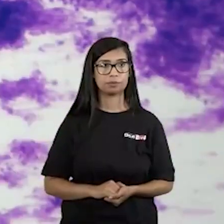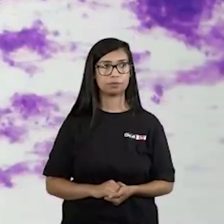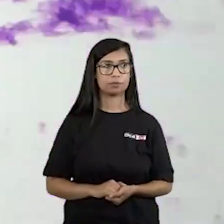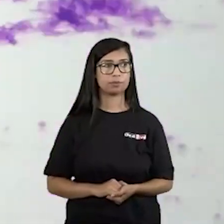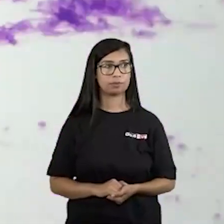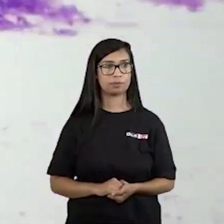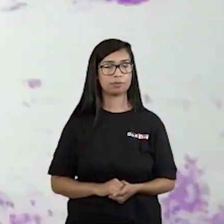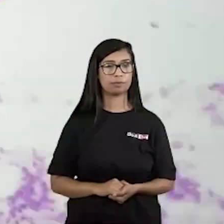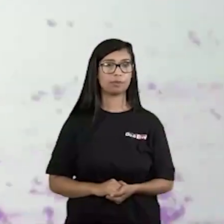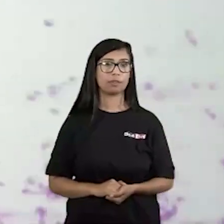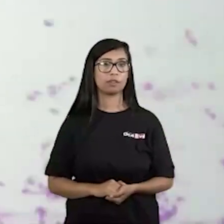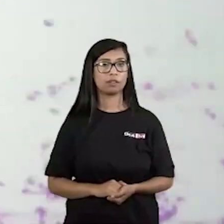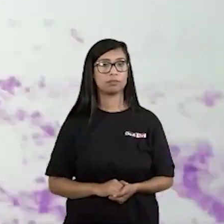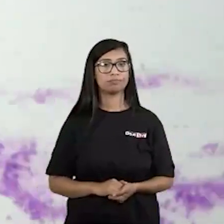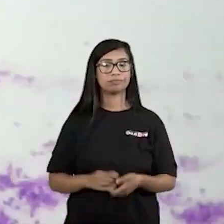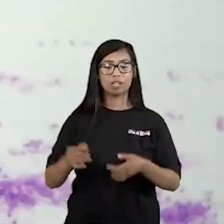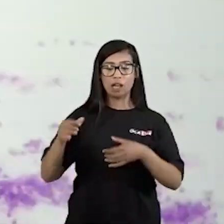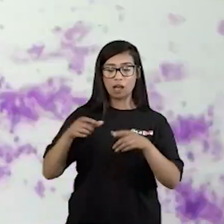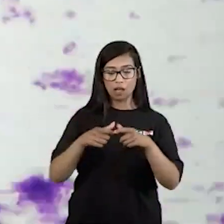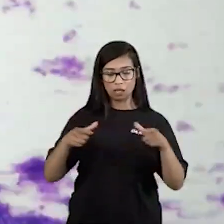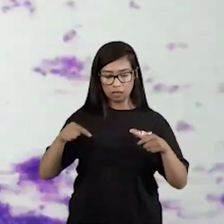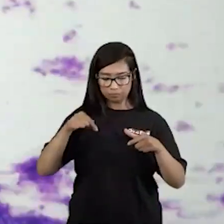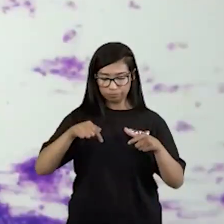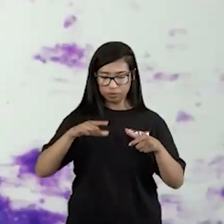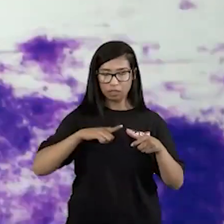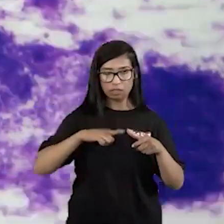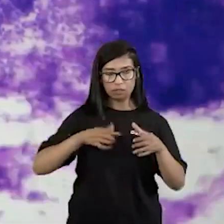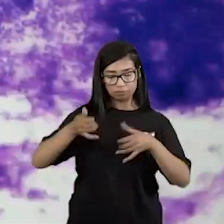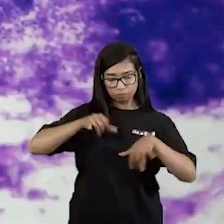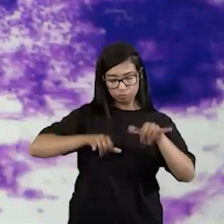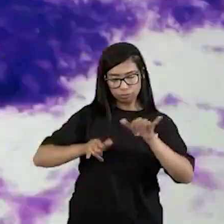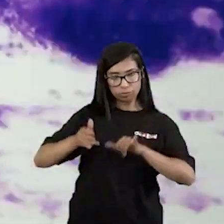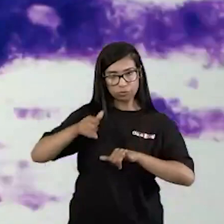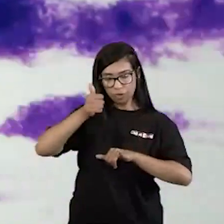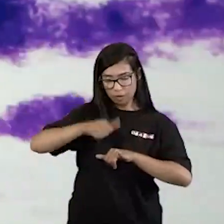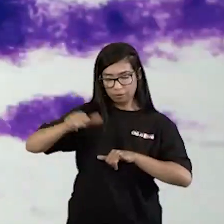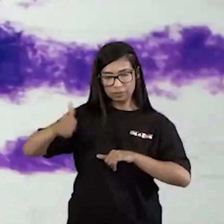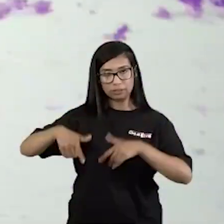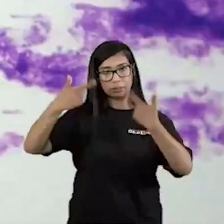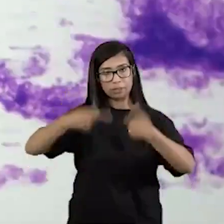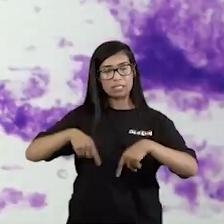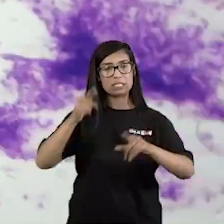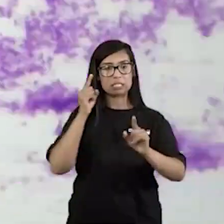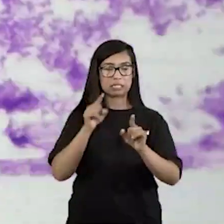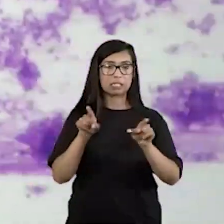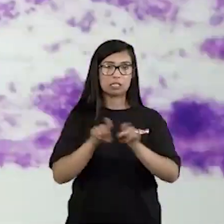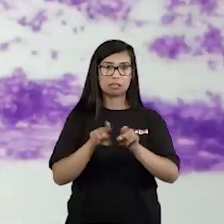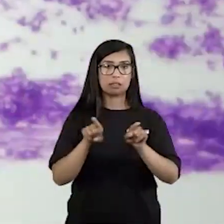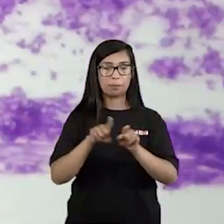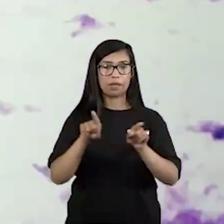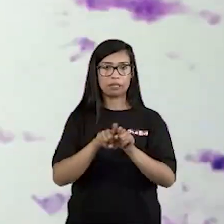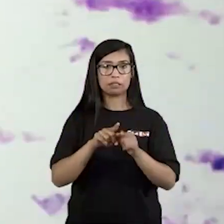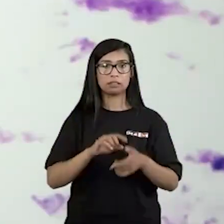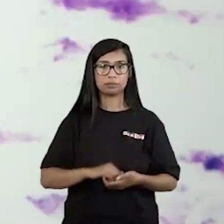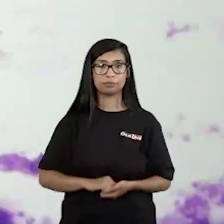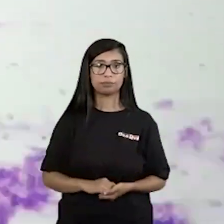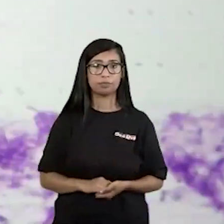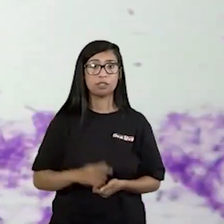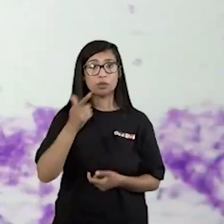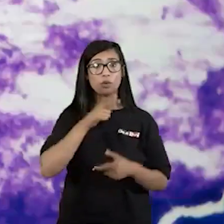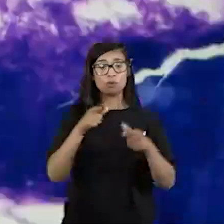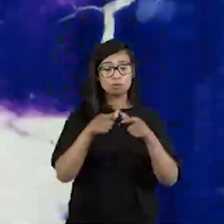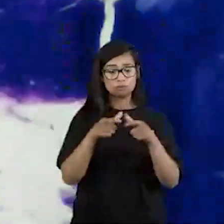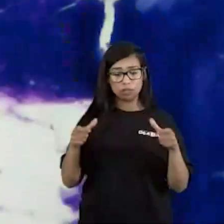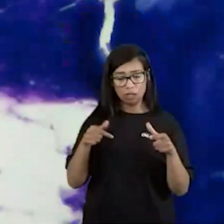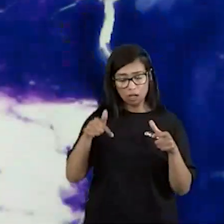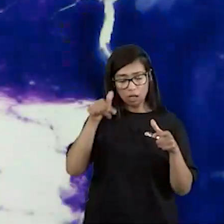Fazendo uma avaliação, essa objetiva de menor aumento é importante para que a gente veja a lâmina de uma forma geral,